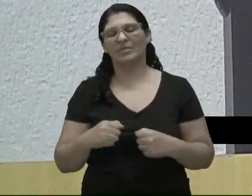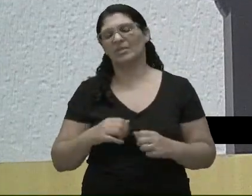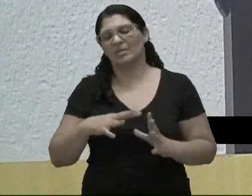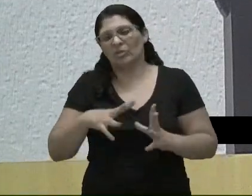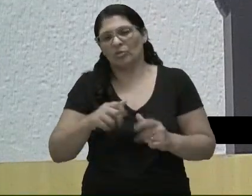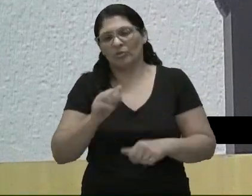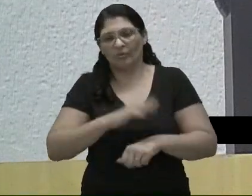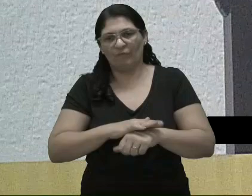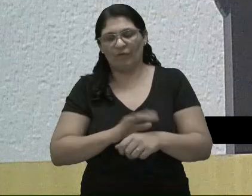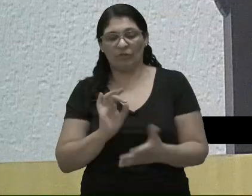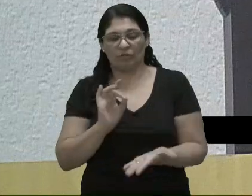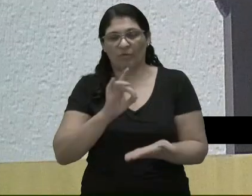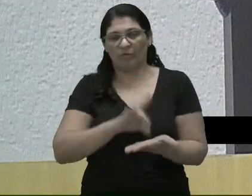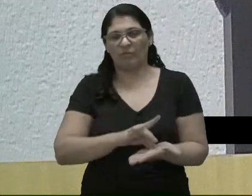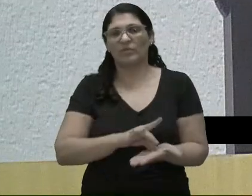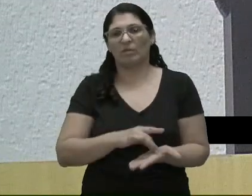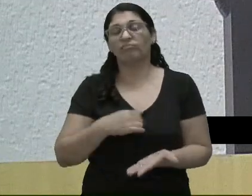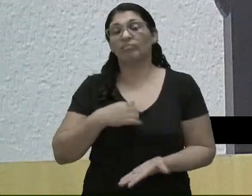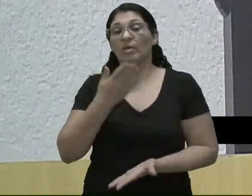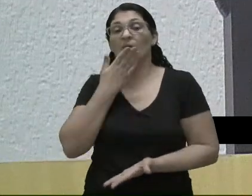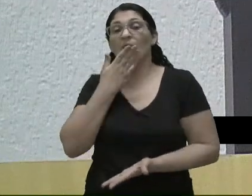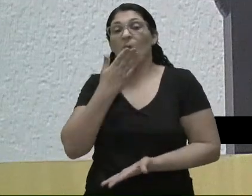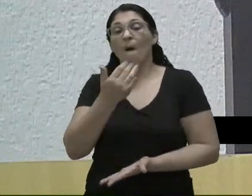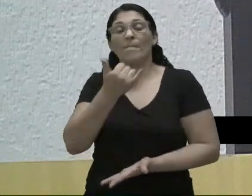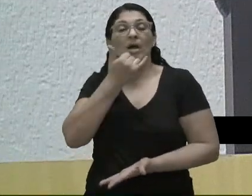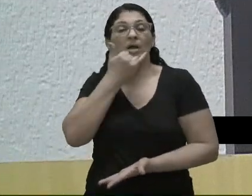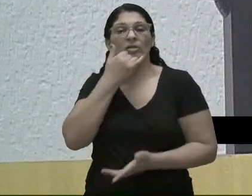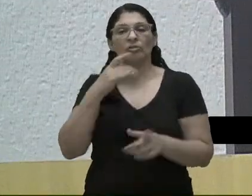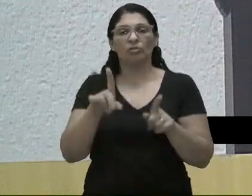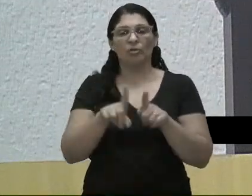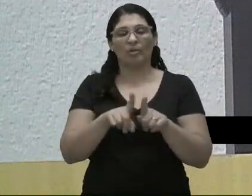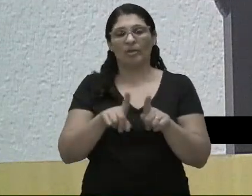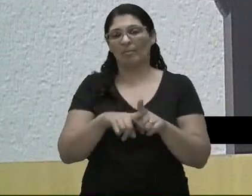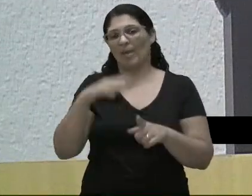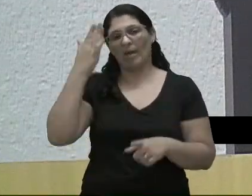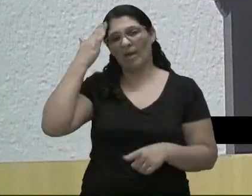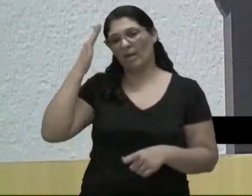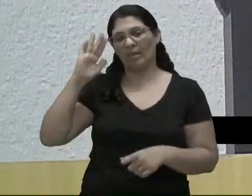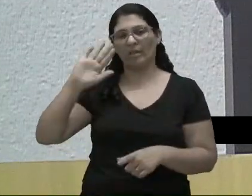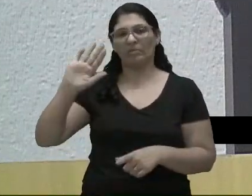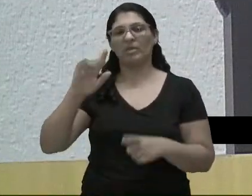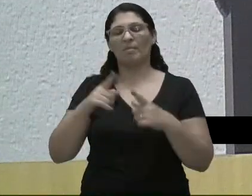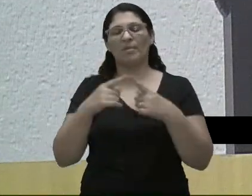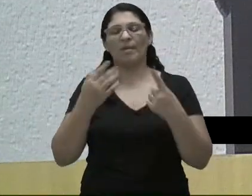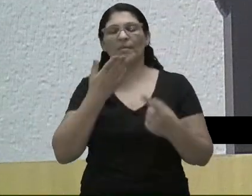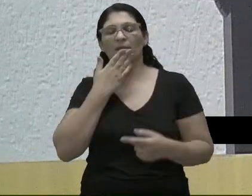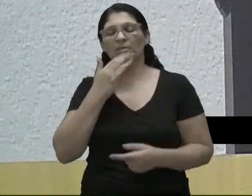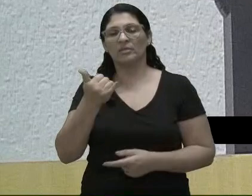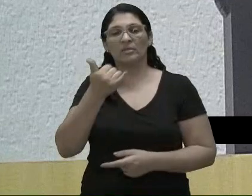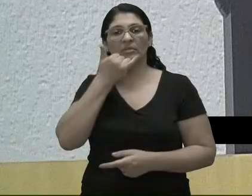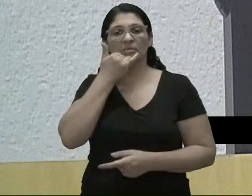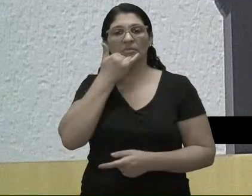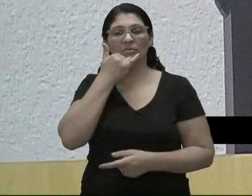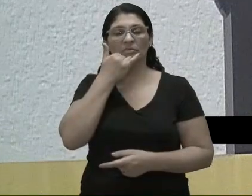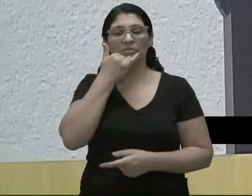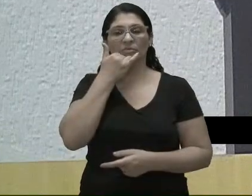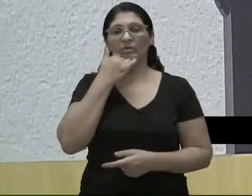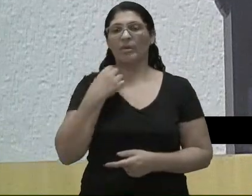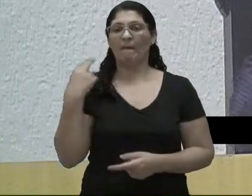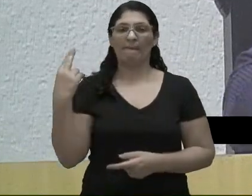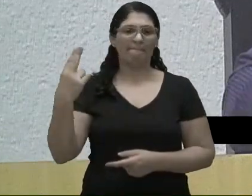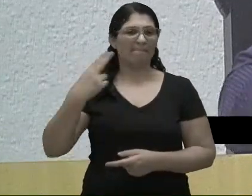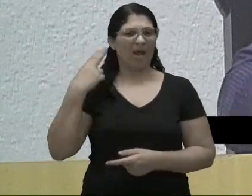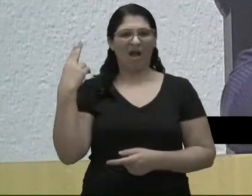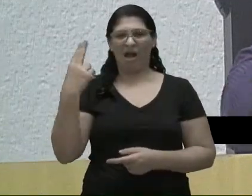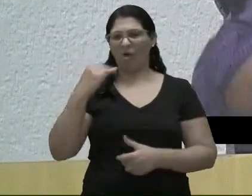Então eu também peço desculpas, não sabia desse fato, mas eu peço desculpas porque realmente não dá, né,